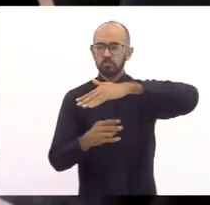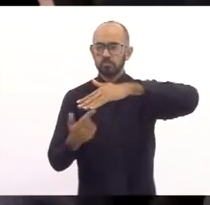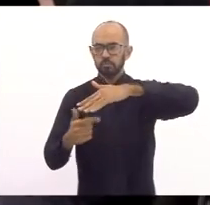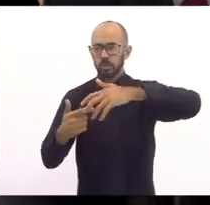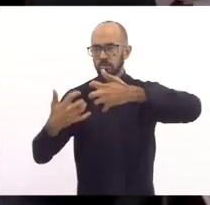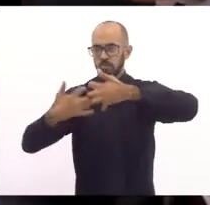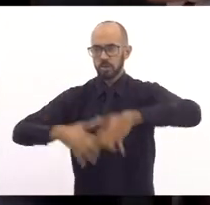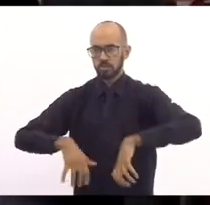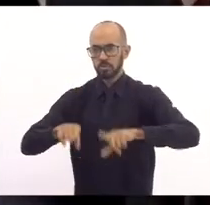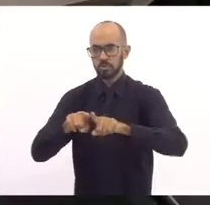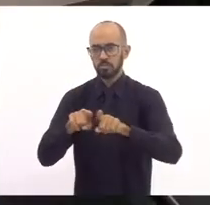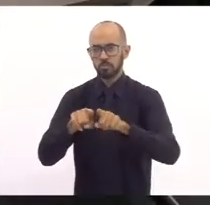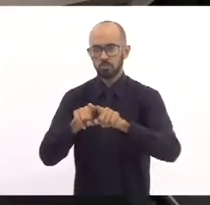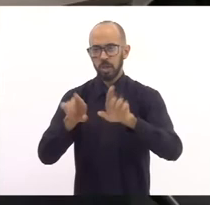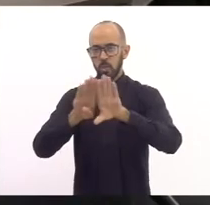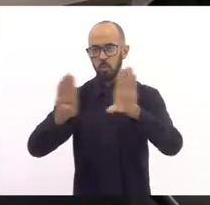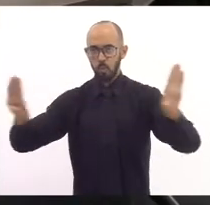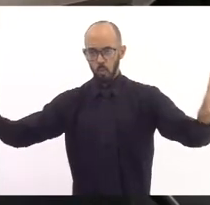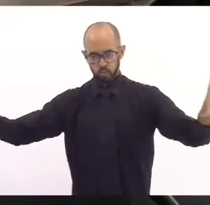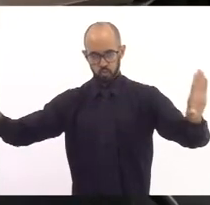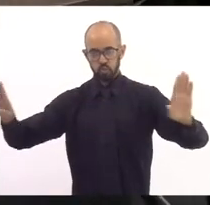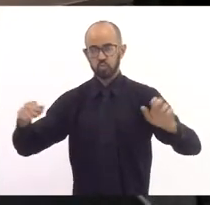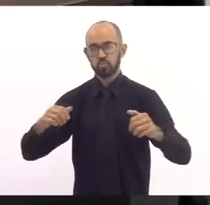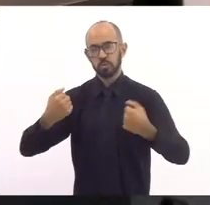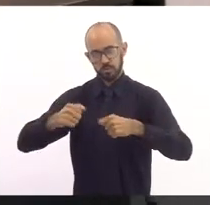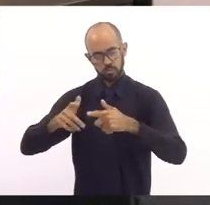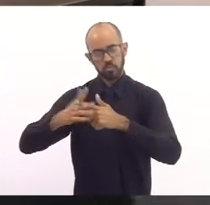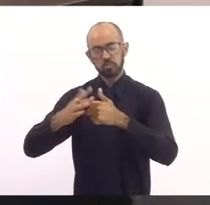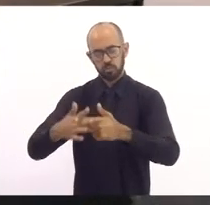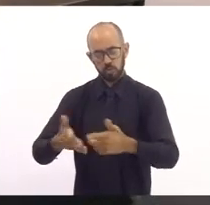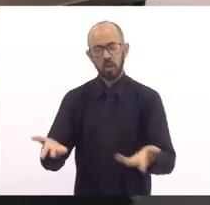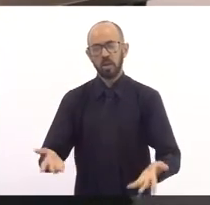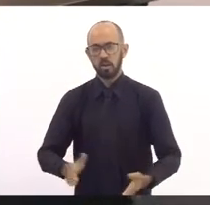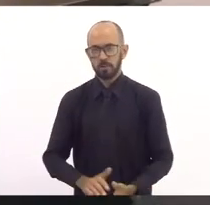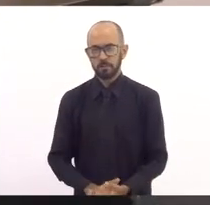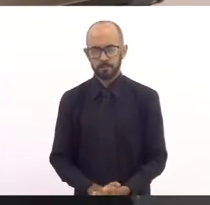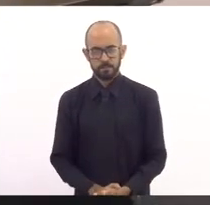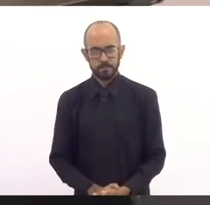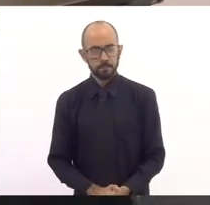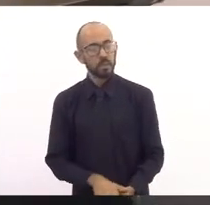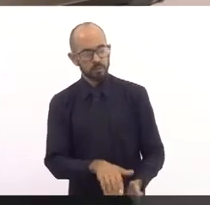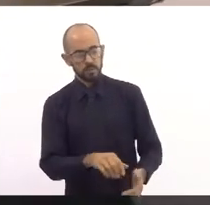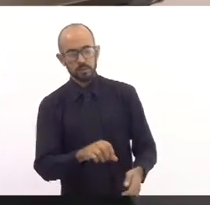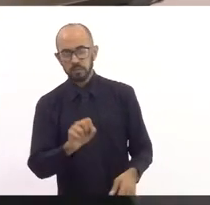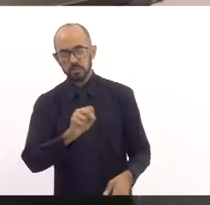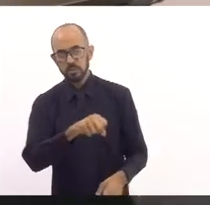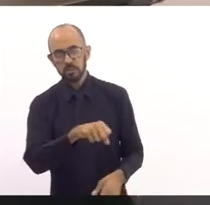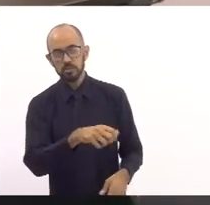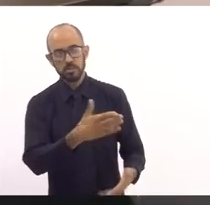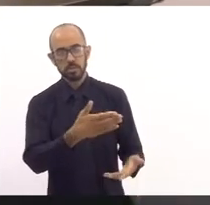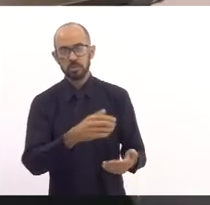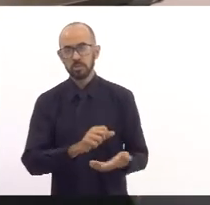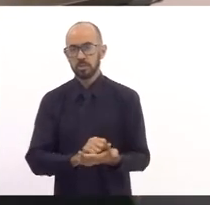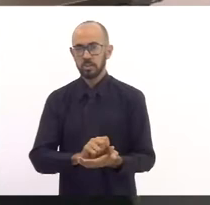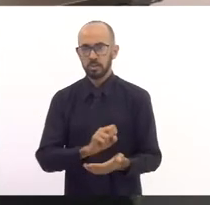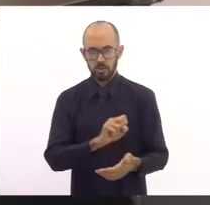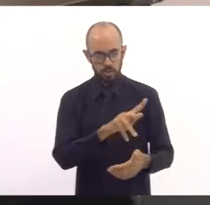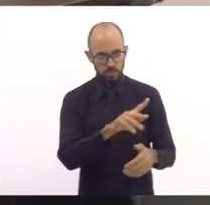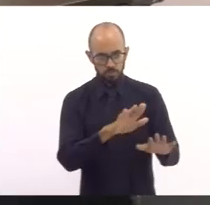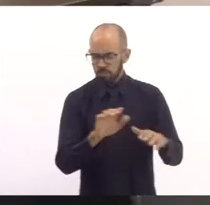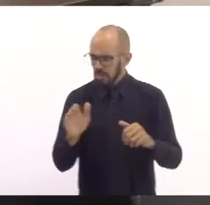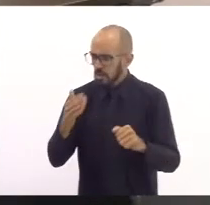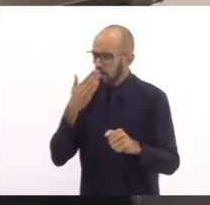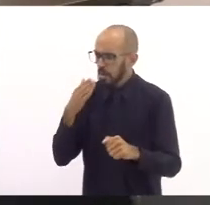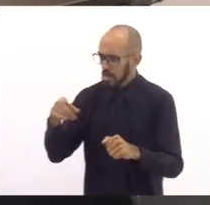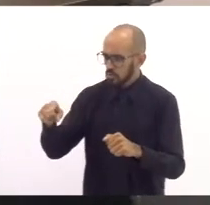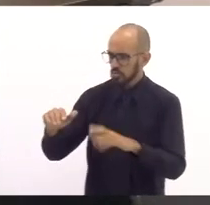onde são tem aquelas aberturas dos muros que o passageiro faz, vão fazer as passas de papo. Para passageiro. Comunicar a CPI, isso. Qual é a situação atual desse projeto? Sim, excelência. O que ele